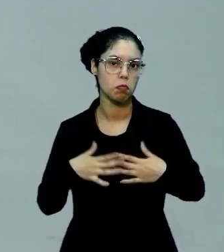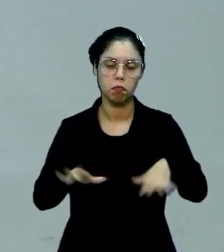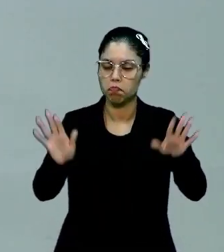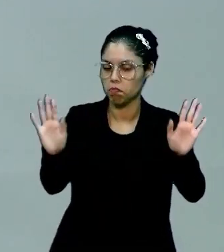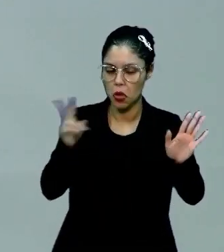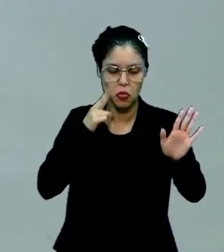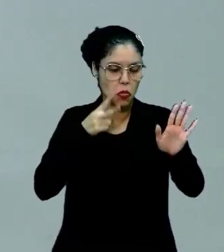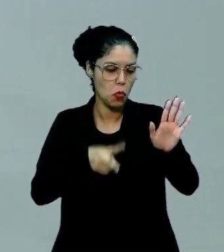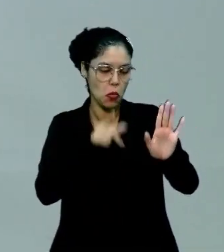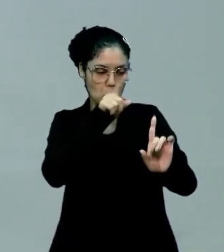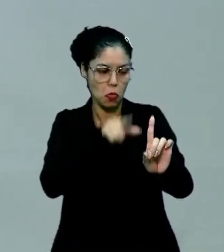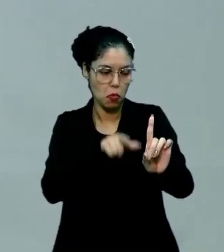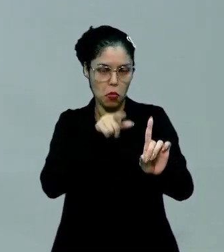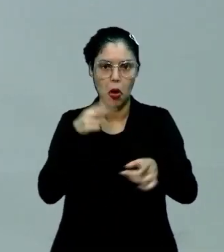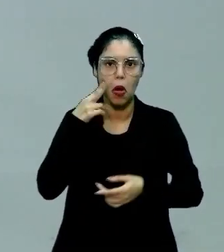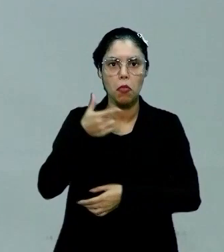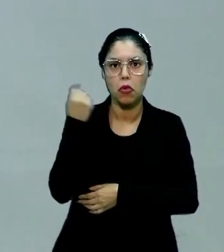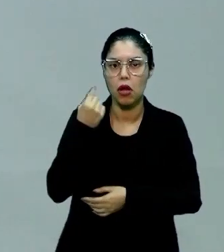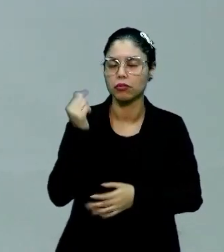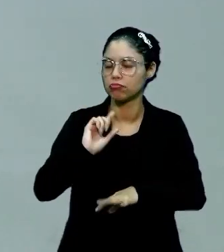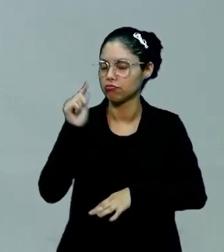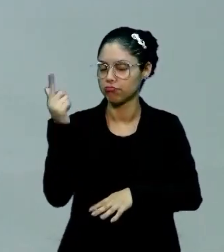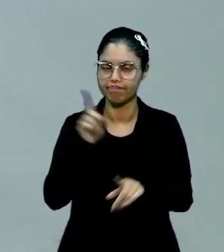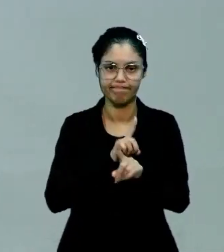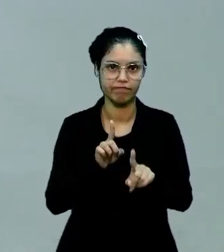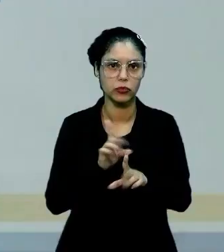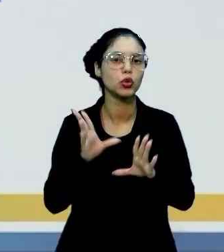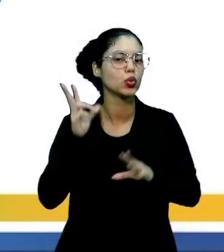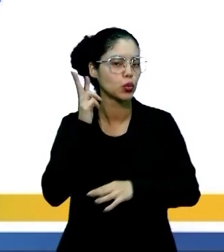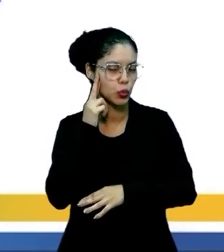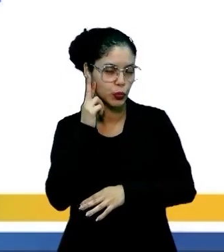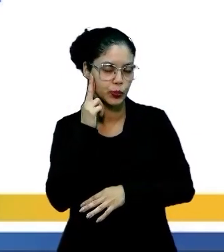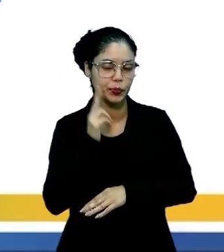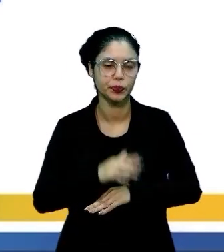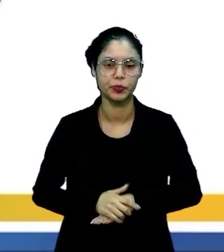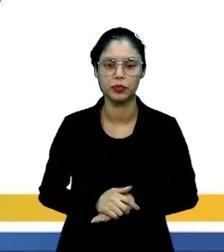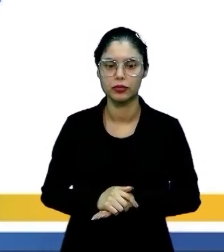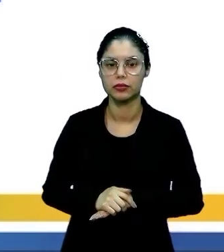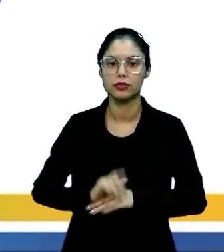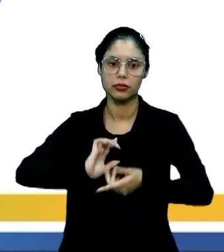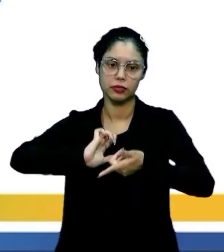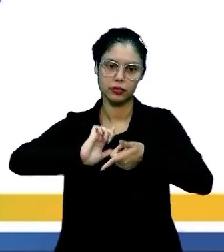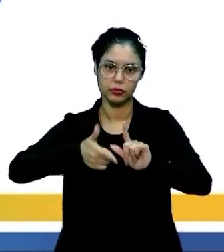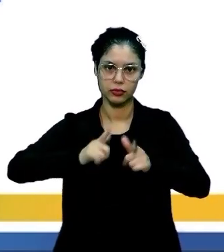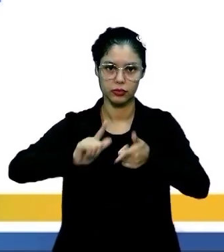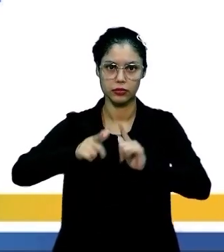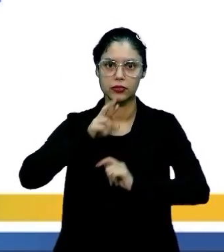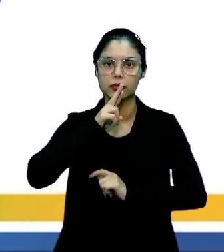não denota nenhum espanto ou outro tipo de reação. Portanto,